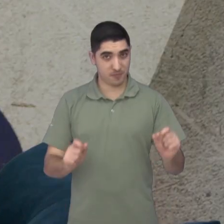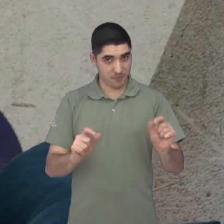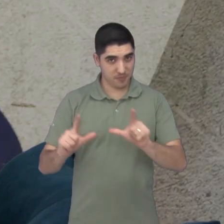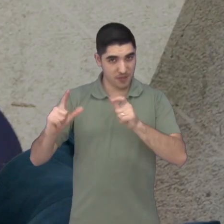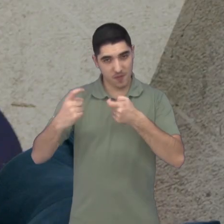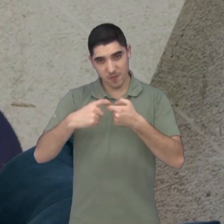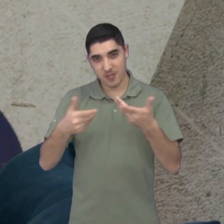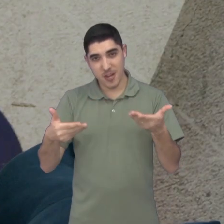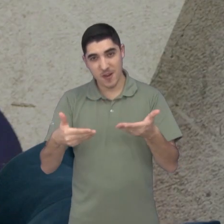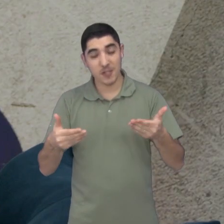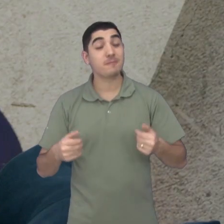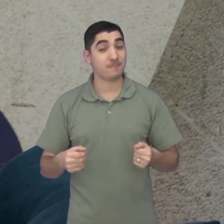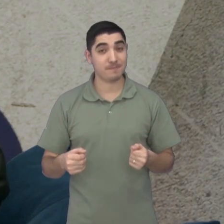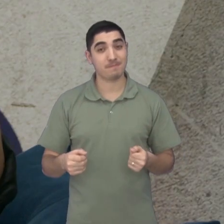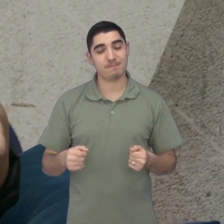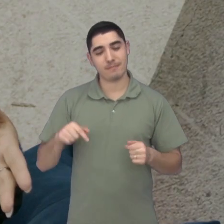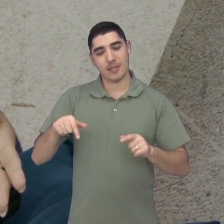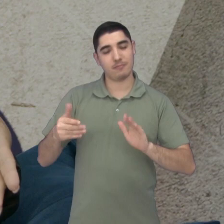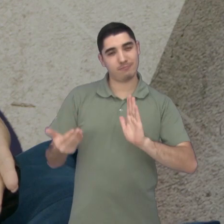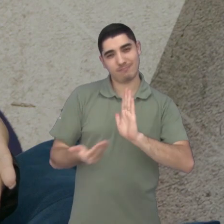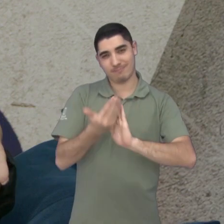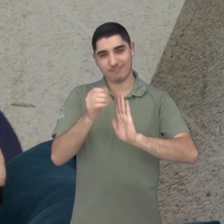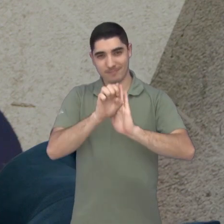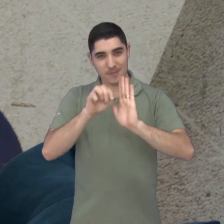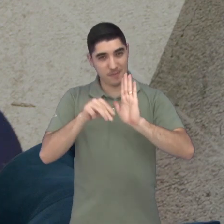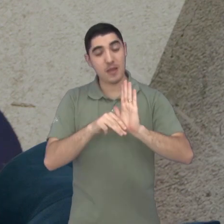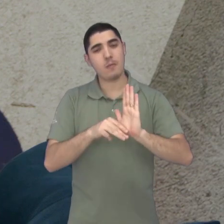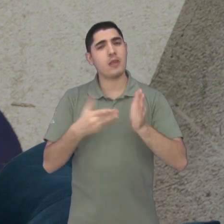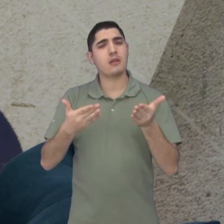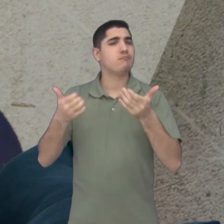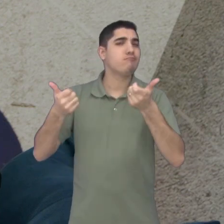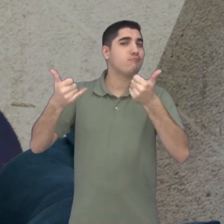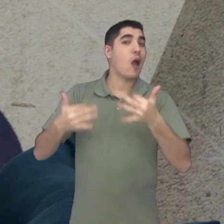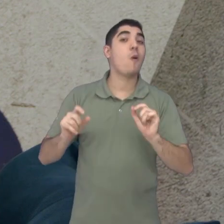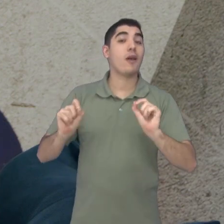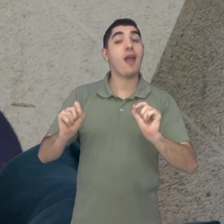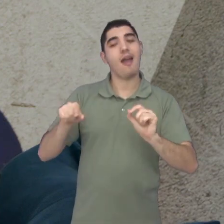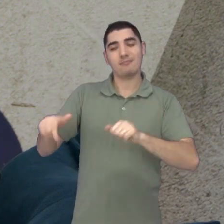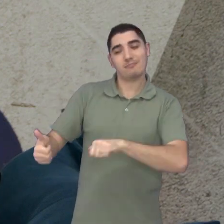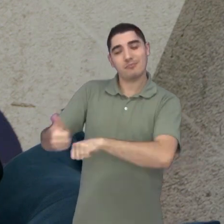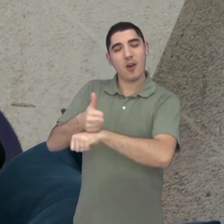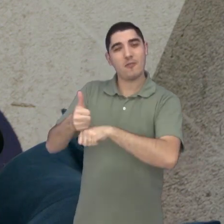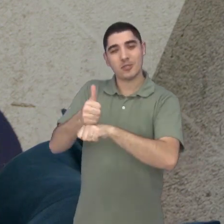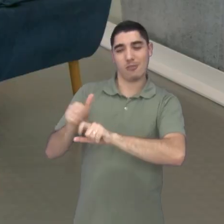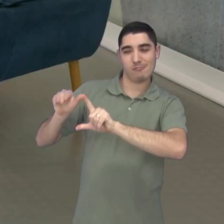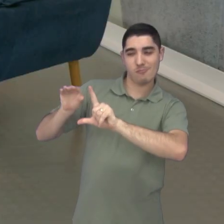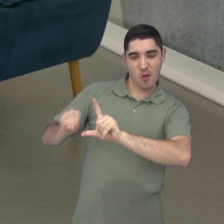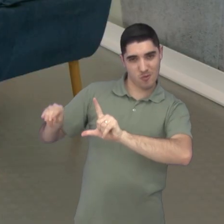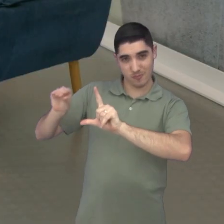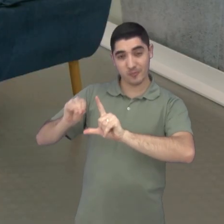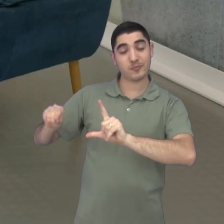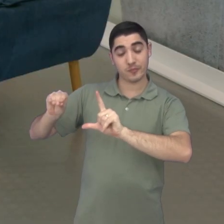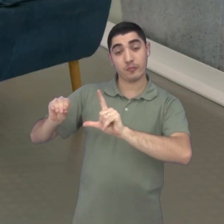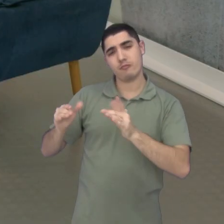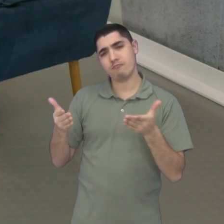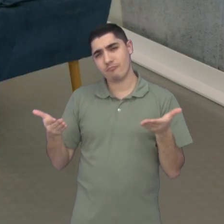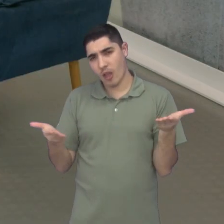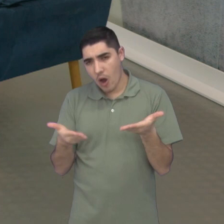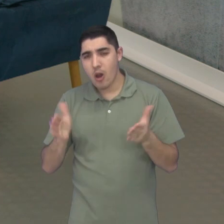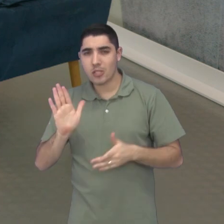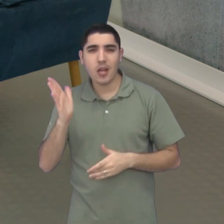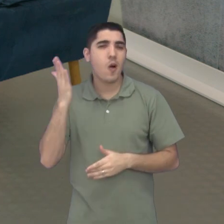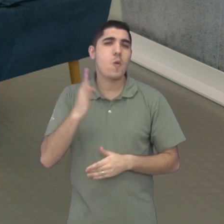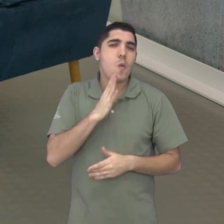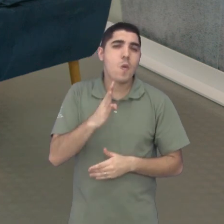Estamos de volta aqui no estúdio com o Estação Mercado e hoje falando da profissão de dublador. E agora que já sabemos